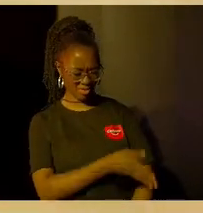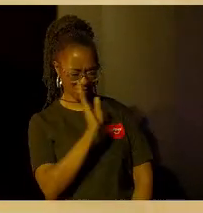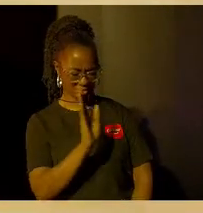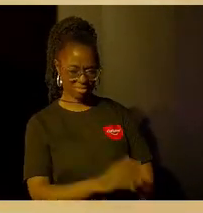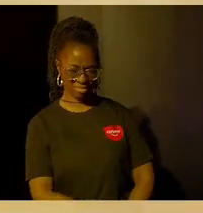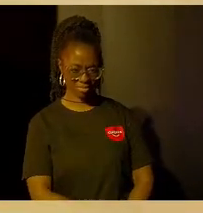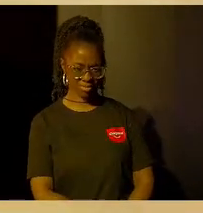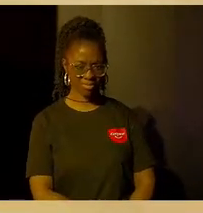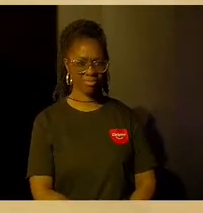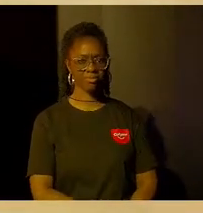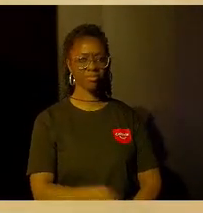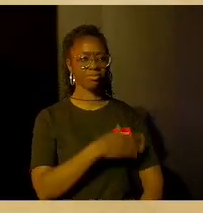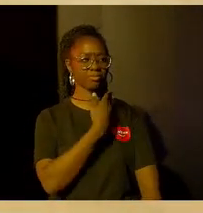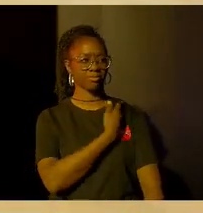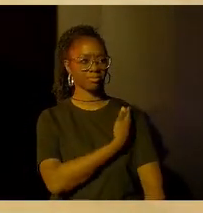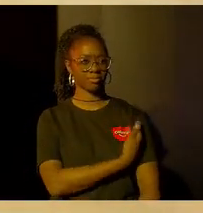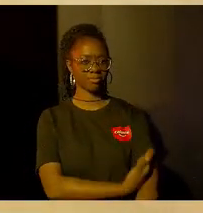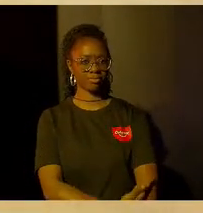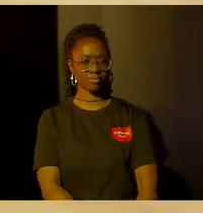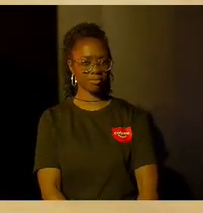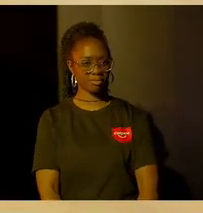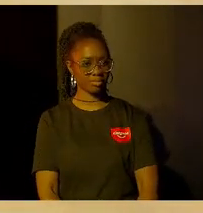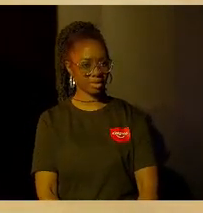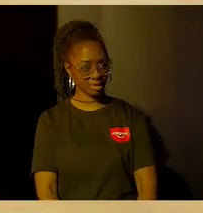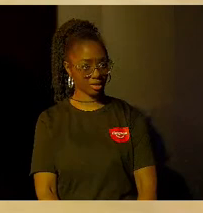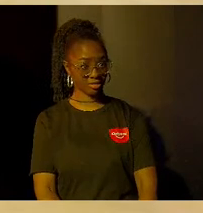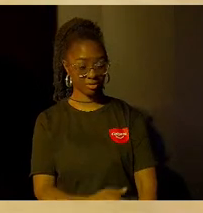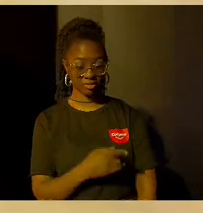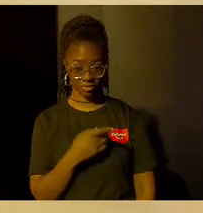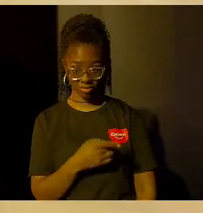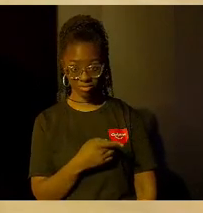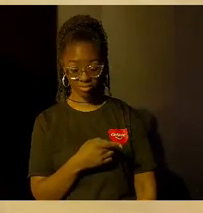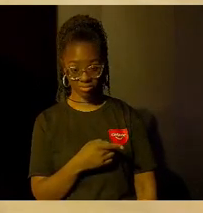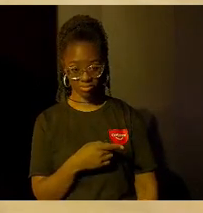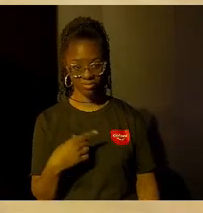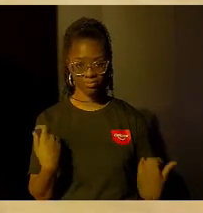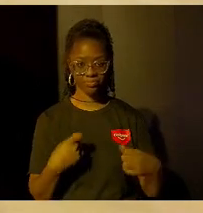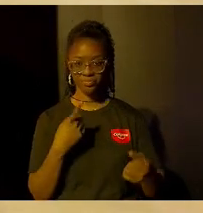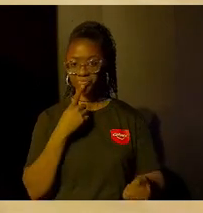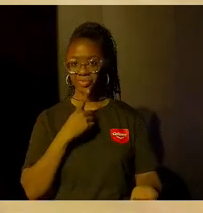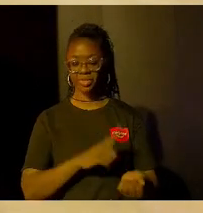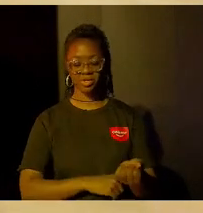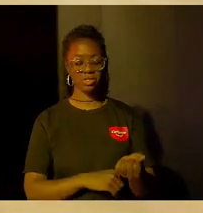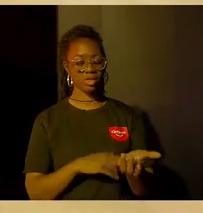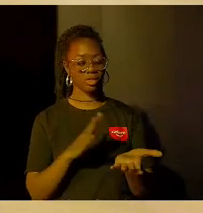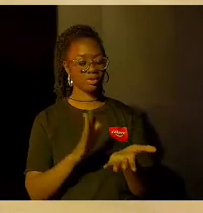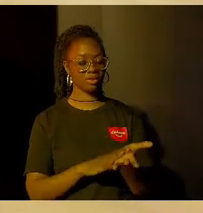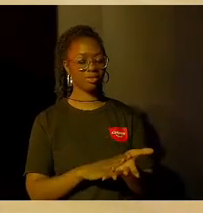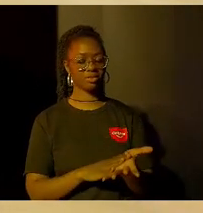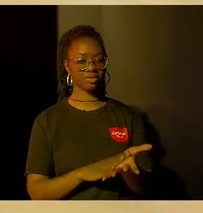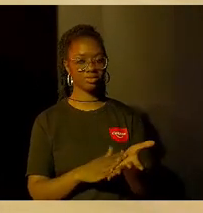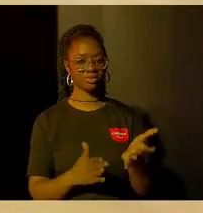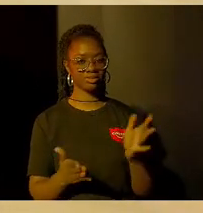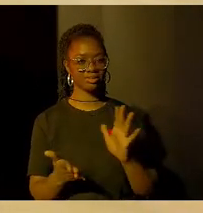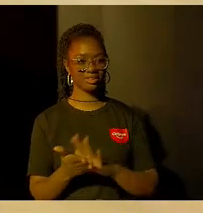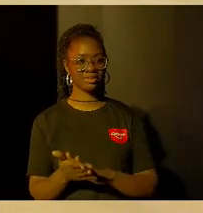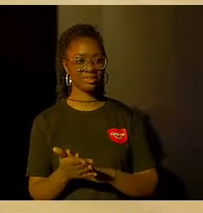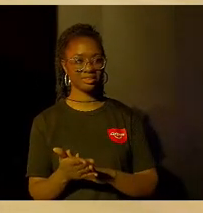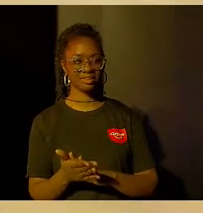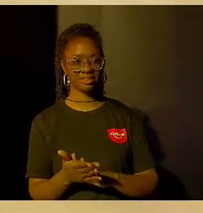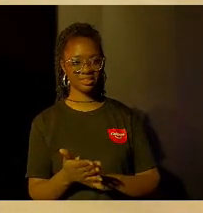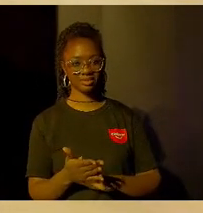rapaz é branca e a tua paz precisa de sangue nas mãos para ficar um pouquinho